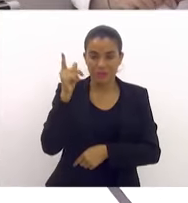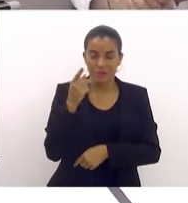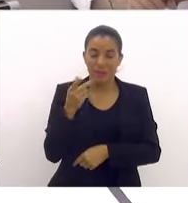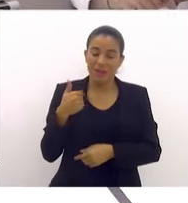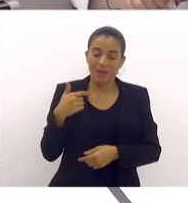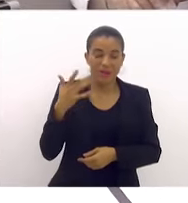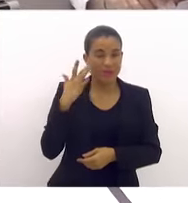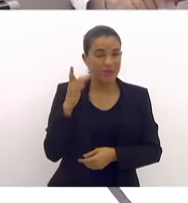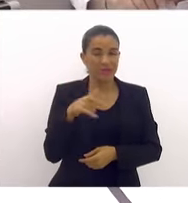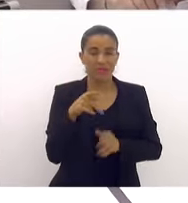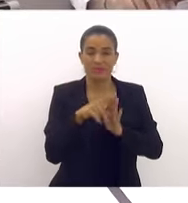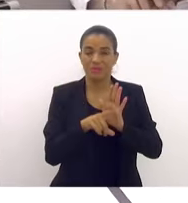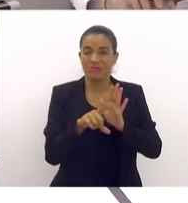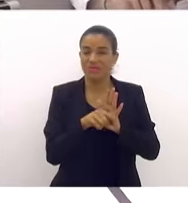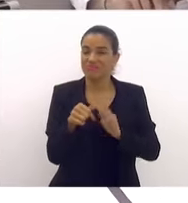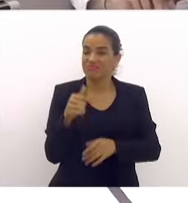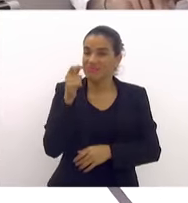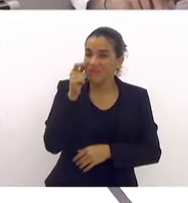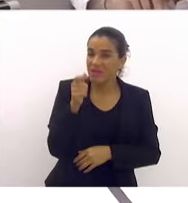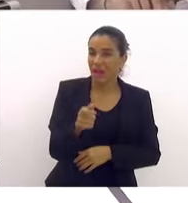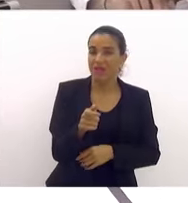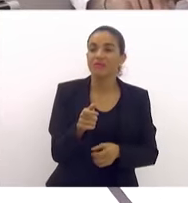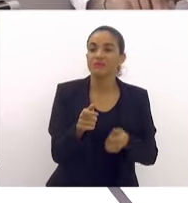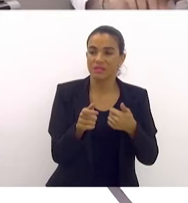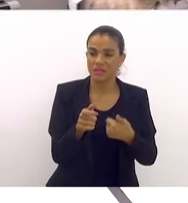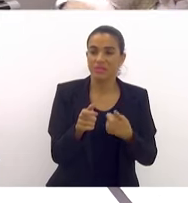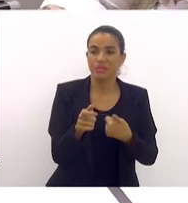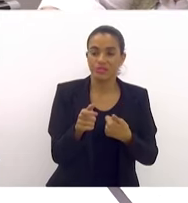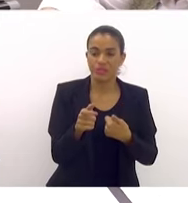eu acho esse projeto muito interessante, né?